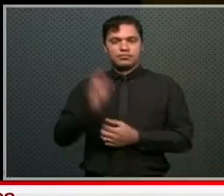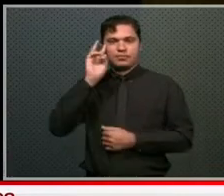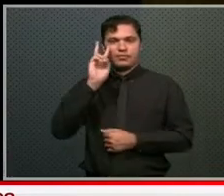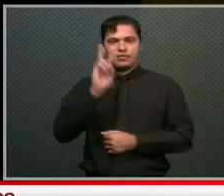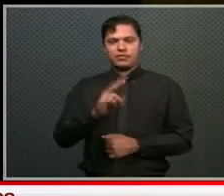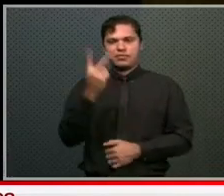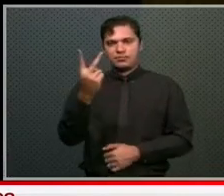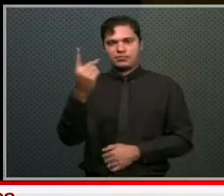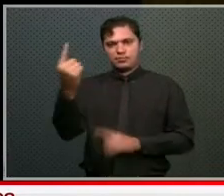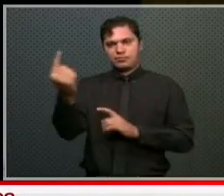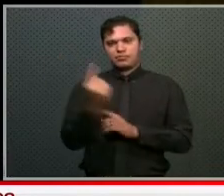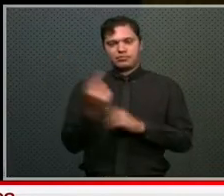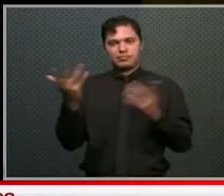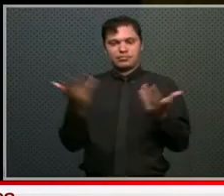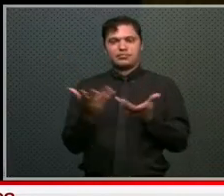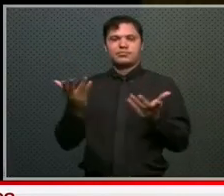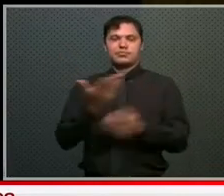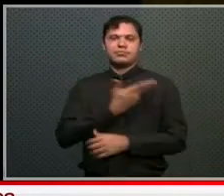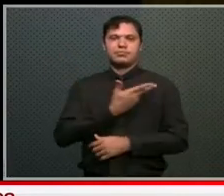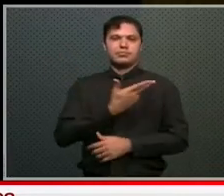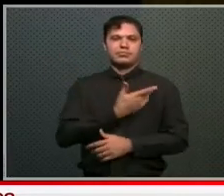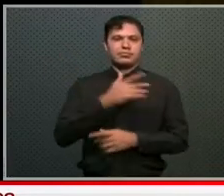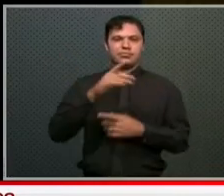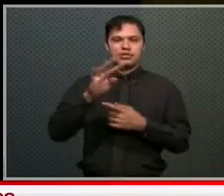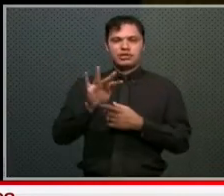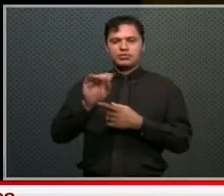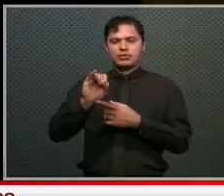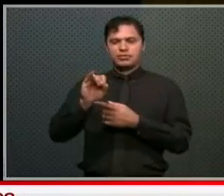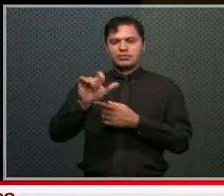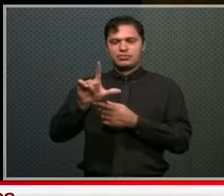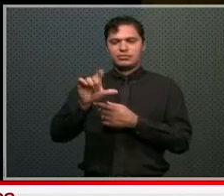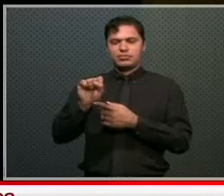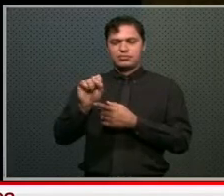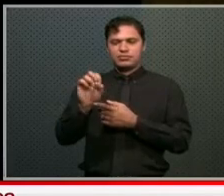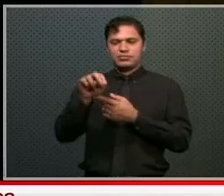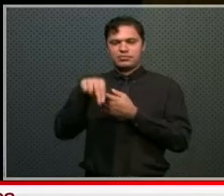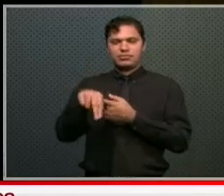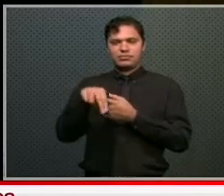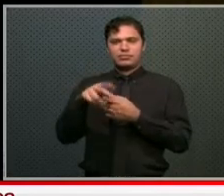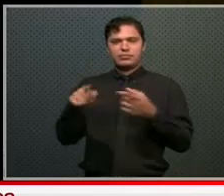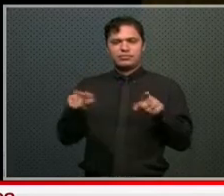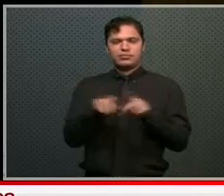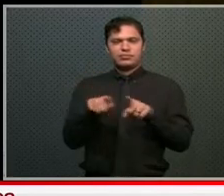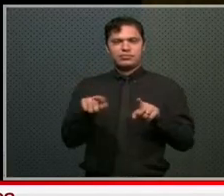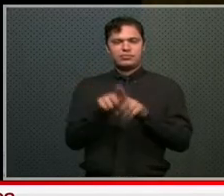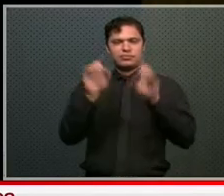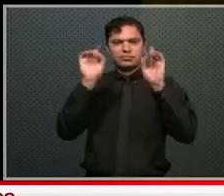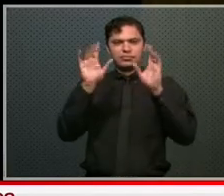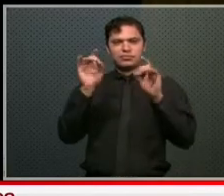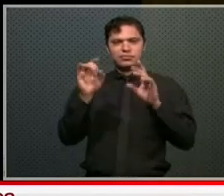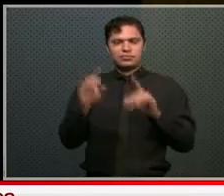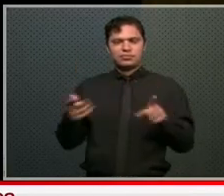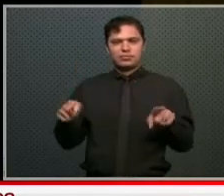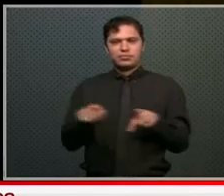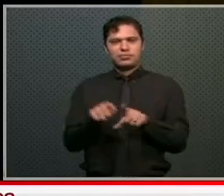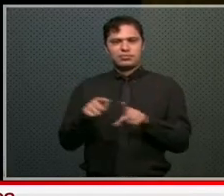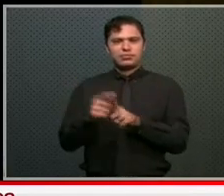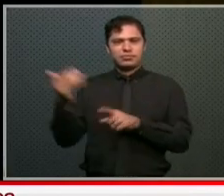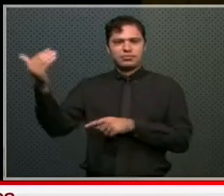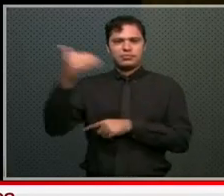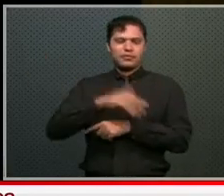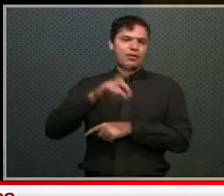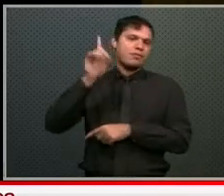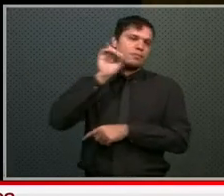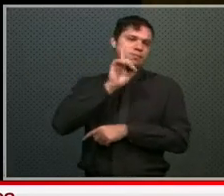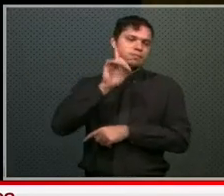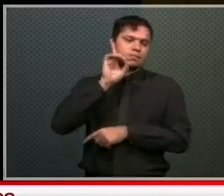dois acabou de chegar ao meu amigo Gilson Frazão e muito especialmente aqui vindo diretamente dos Estados